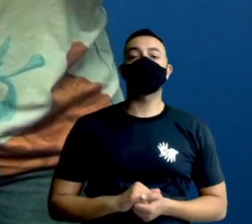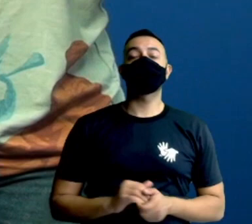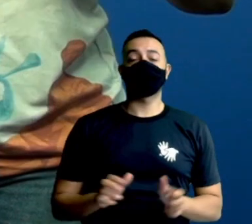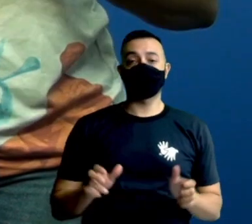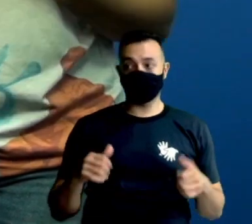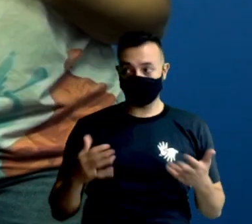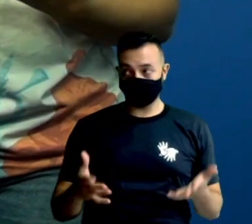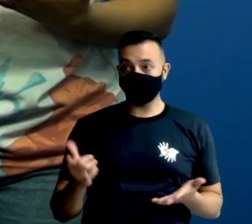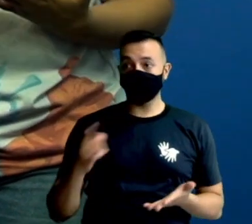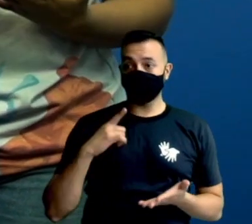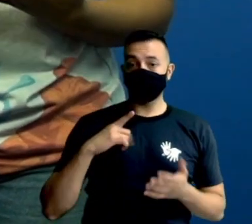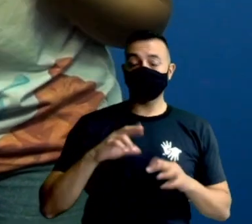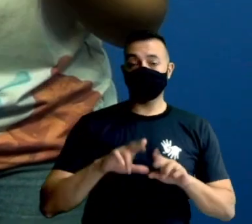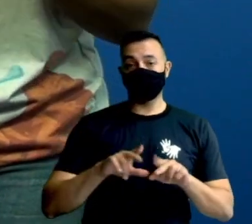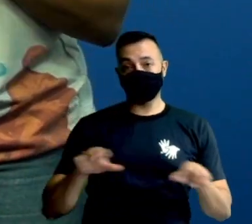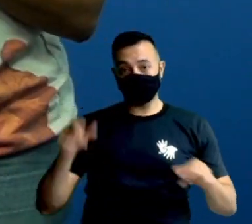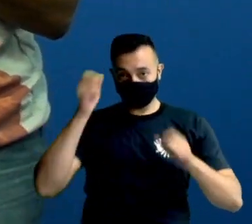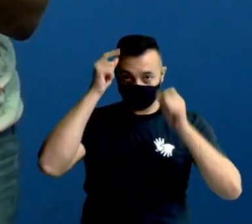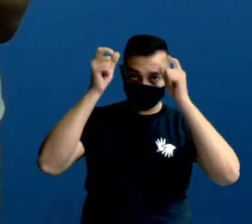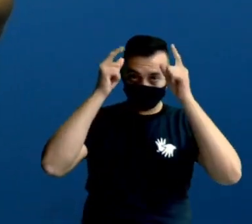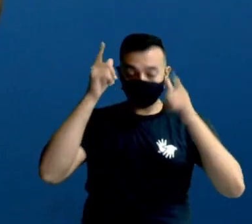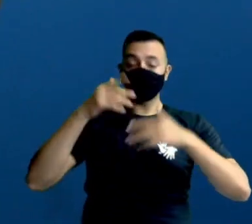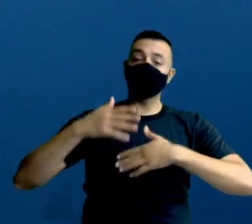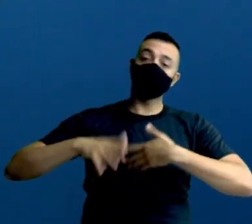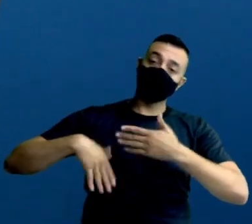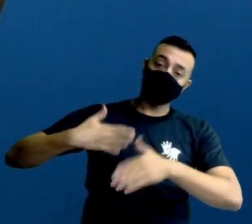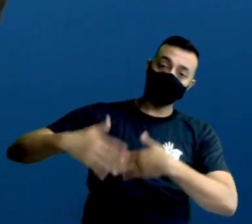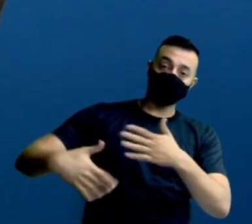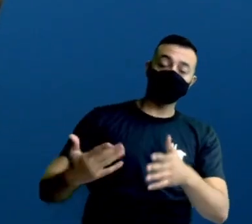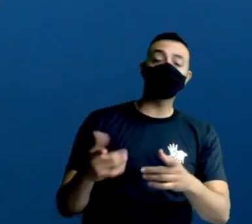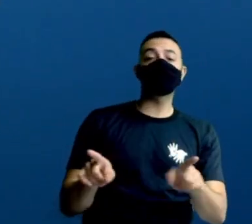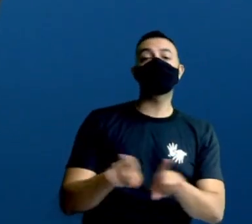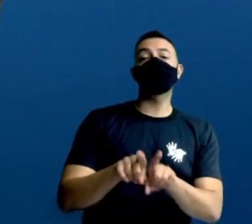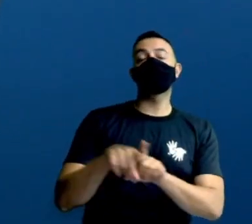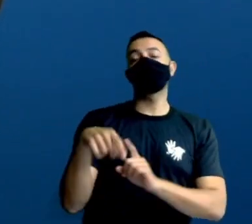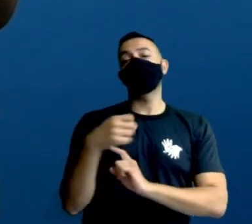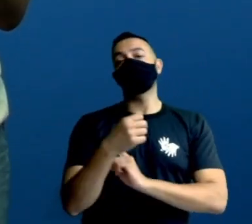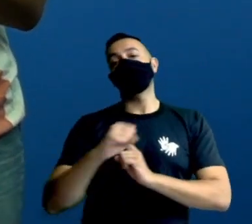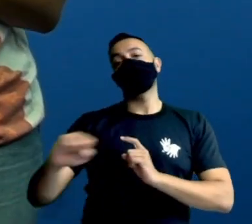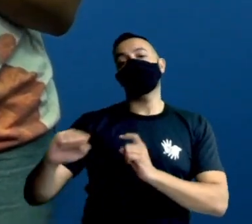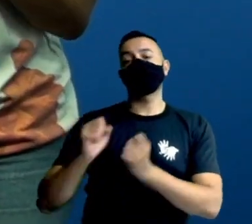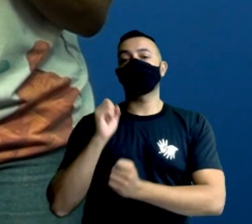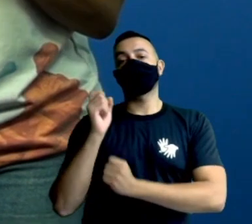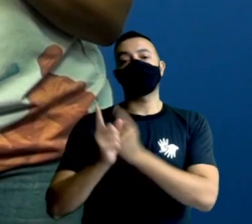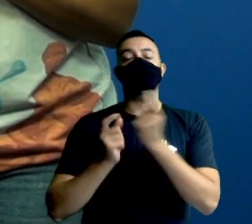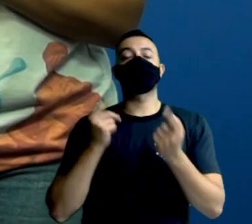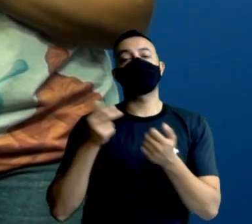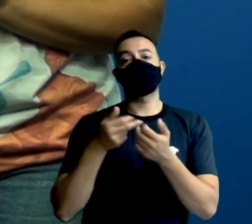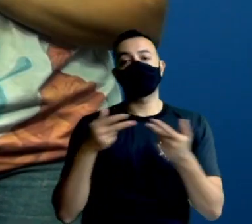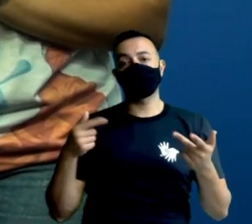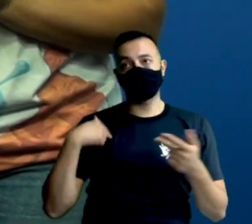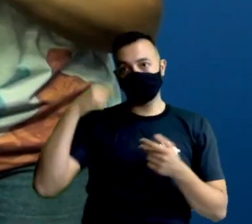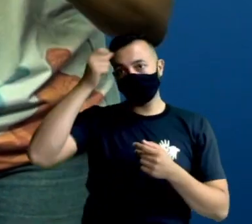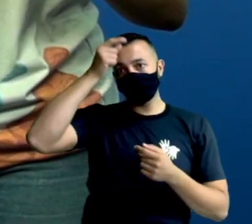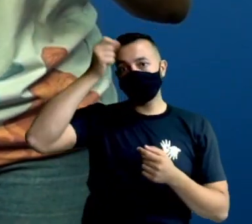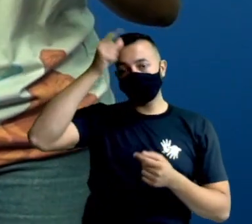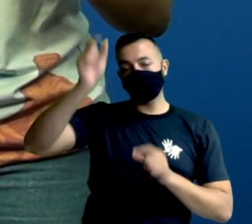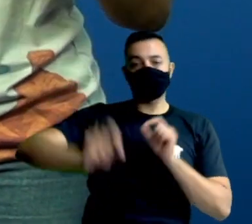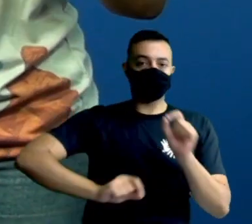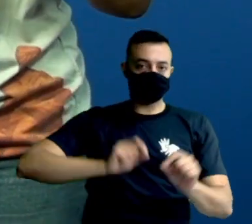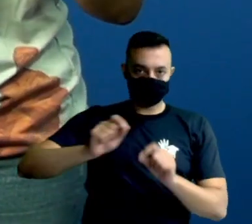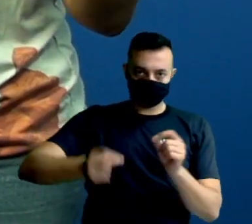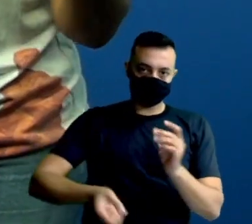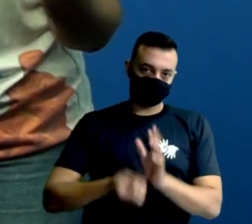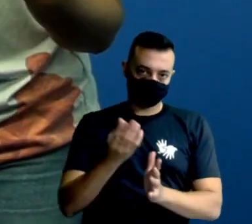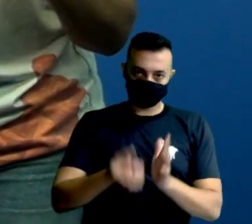cidades. Existiram várias invenções. Com o passar do tempo, até para se defender, algumas espécies começaram a inventar o quê? Começaram a